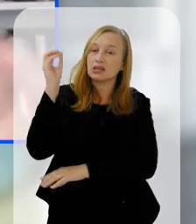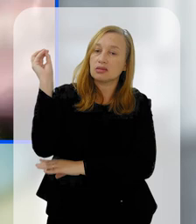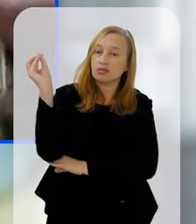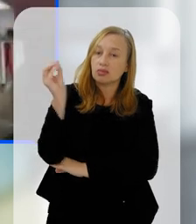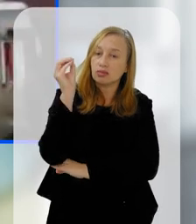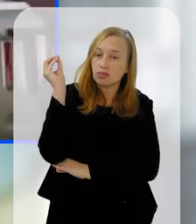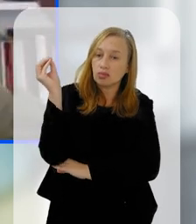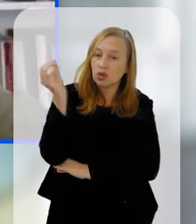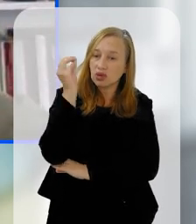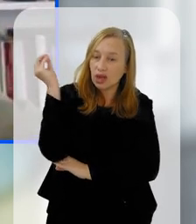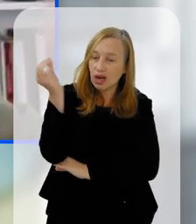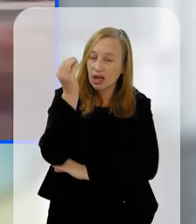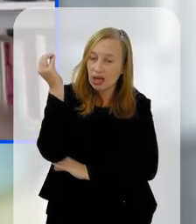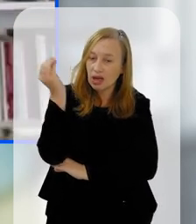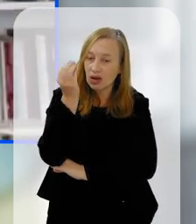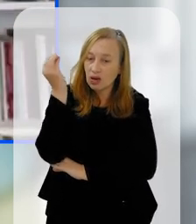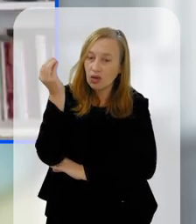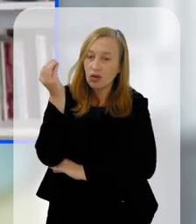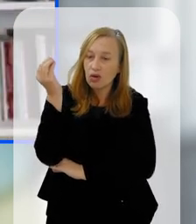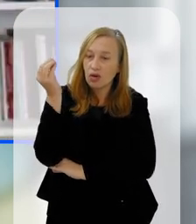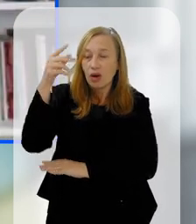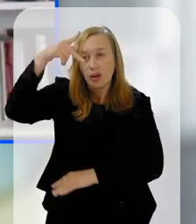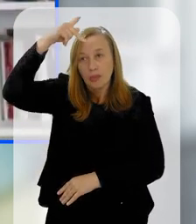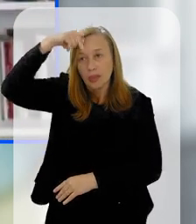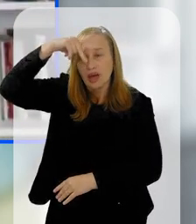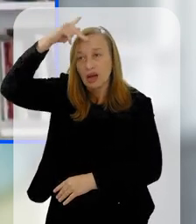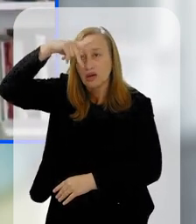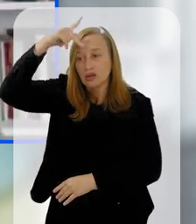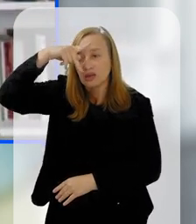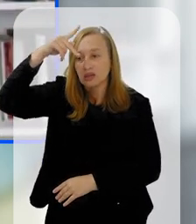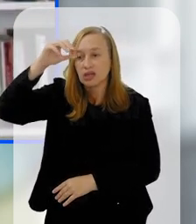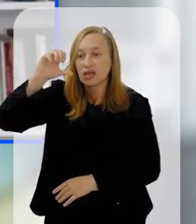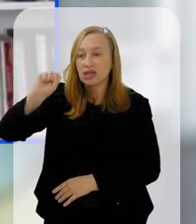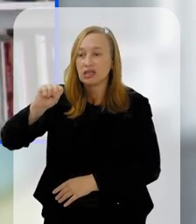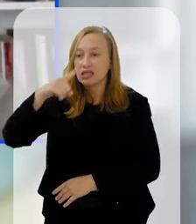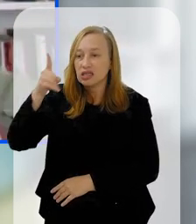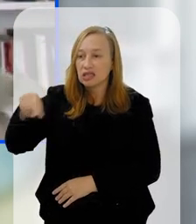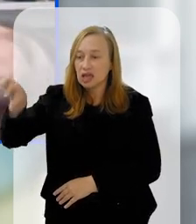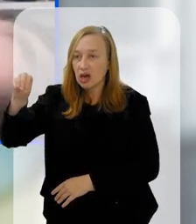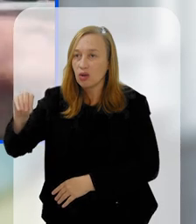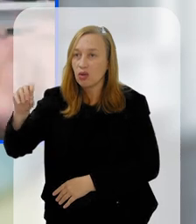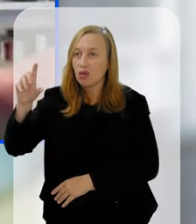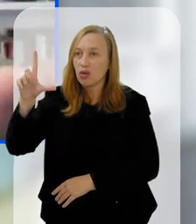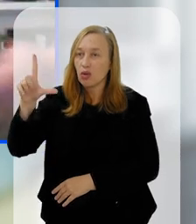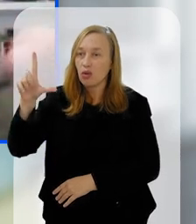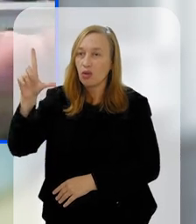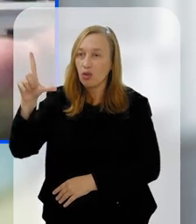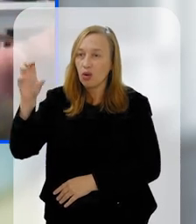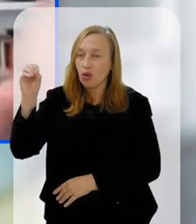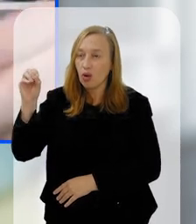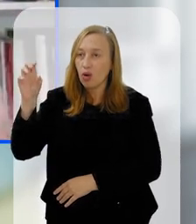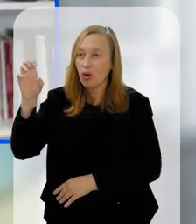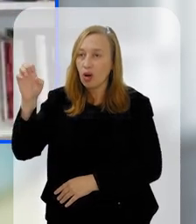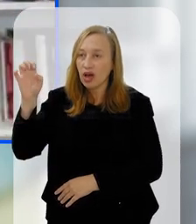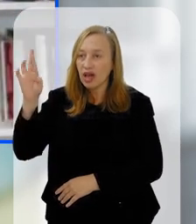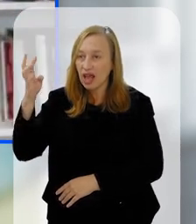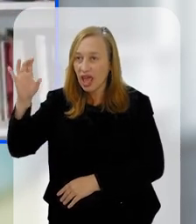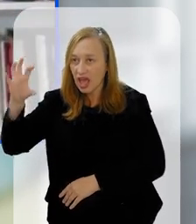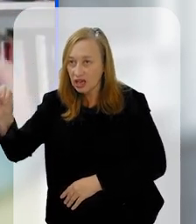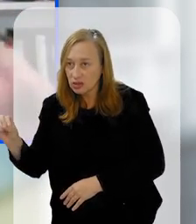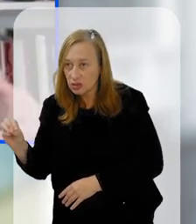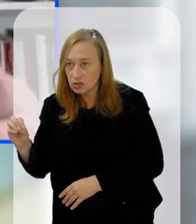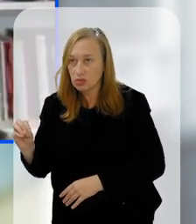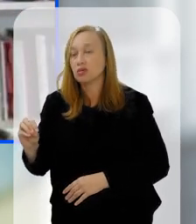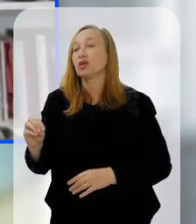Porto Alegre, a região ali de Eldorado, aqui onde eu estou em Pelotas, Rio Grande, São Lourenço, são cidades que estão numa zona baixa, a gente não tem